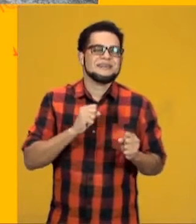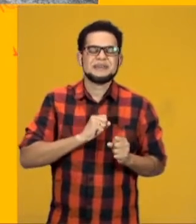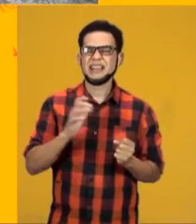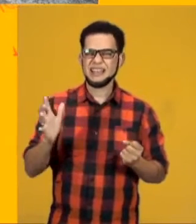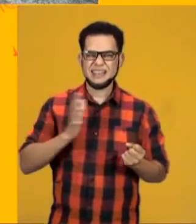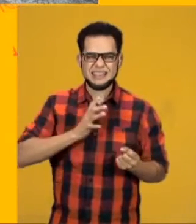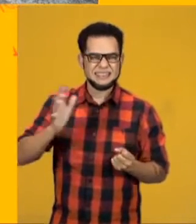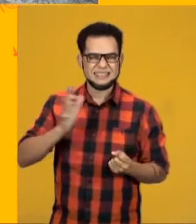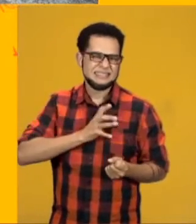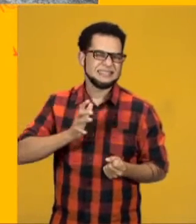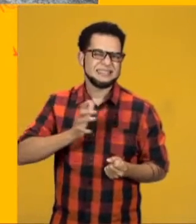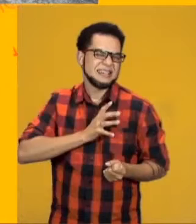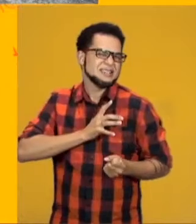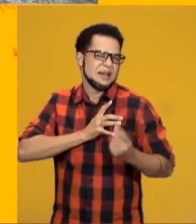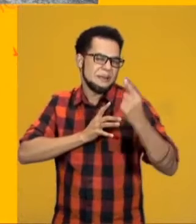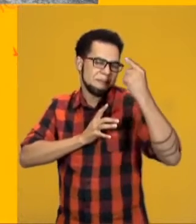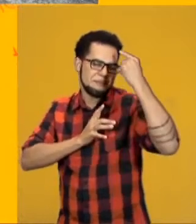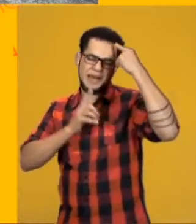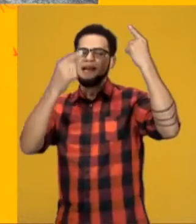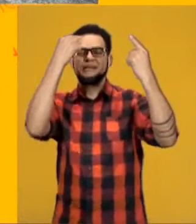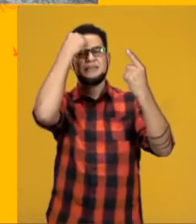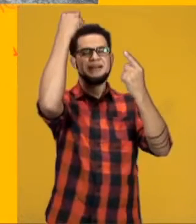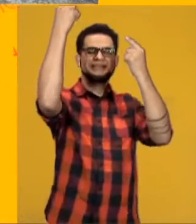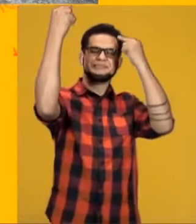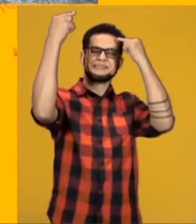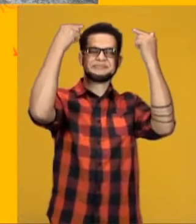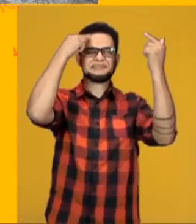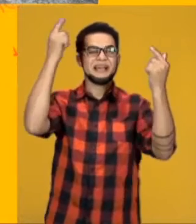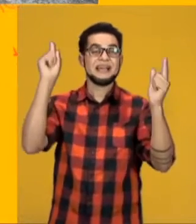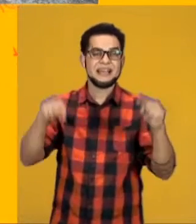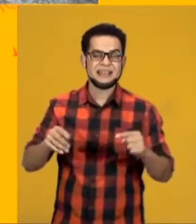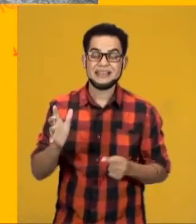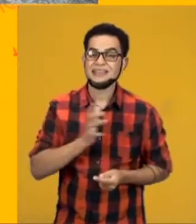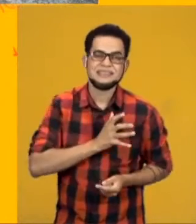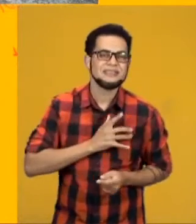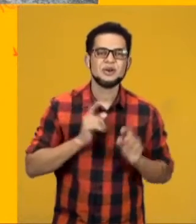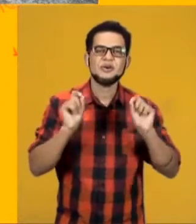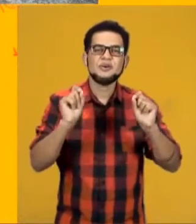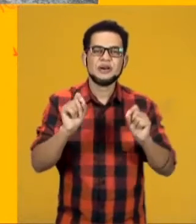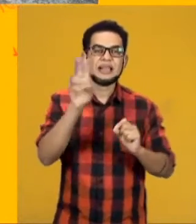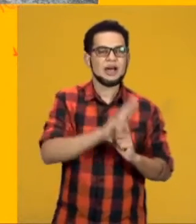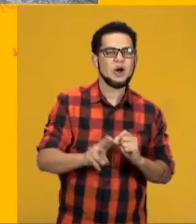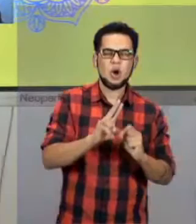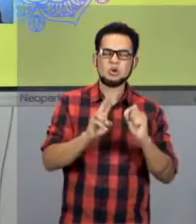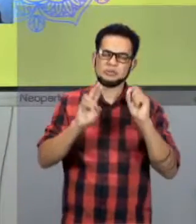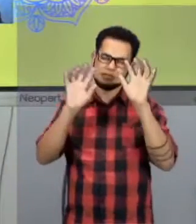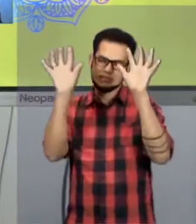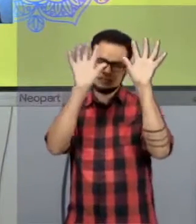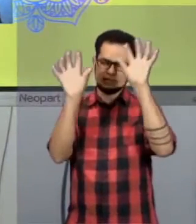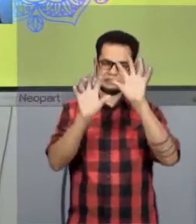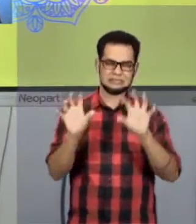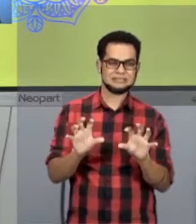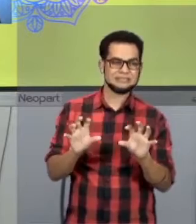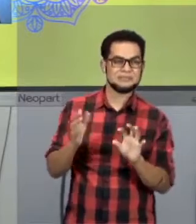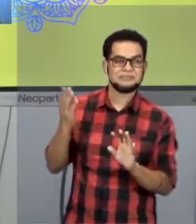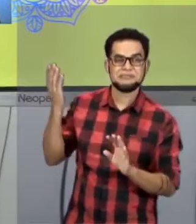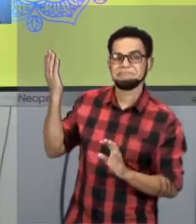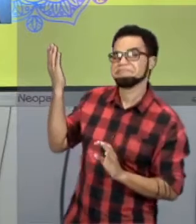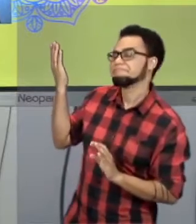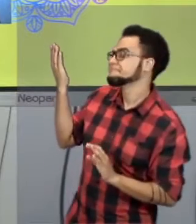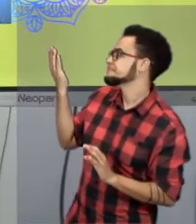rica de criatividade, ela é rica quando ela usa essas texturas, que é a